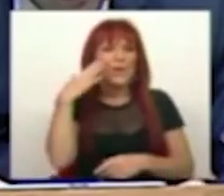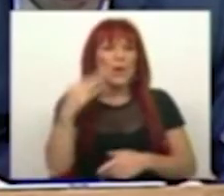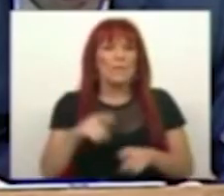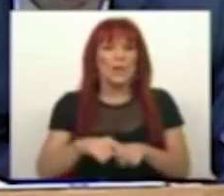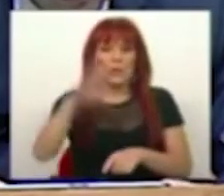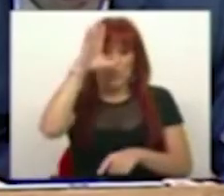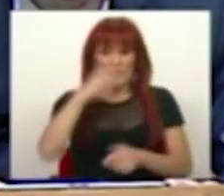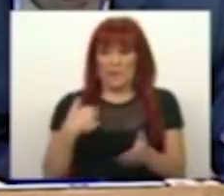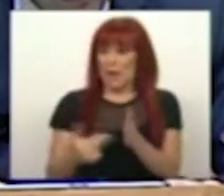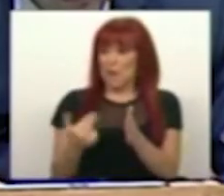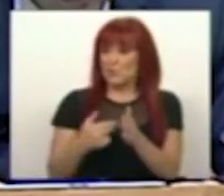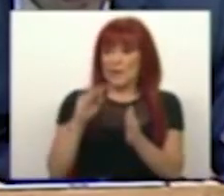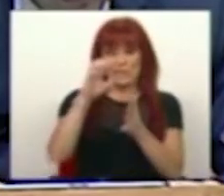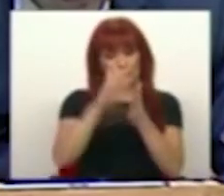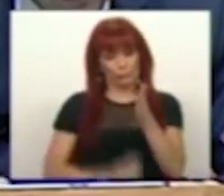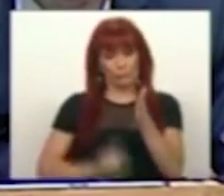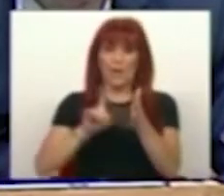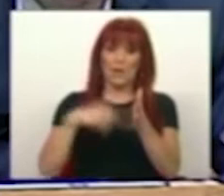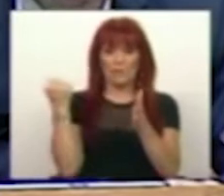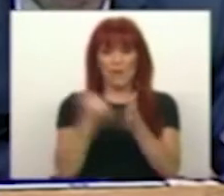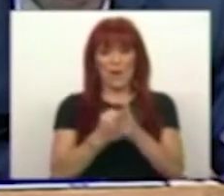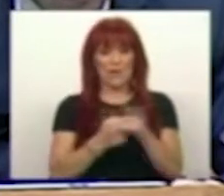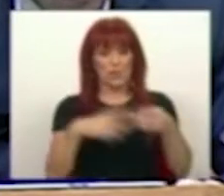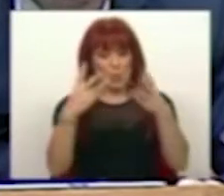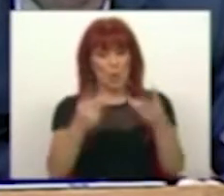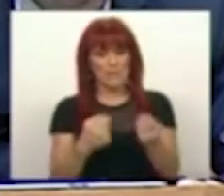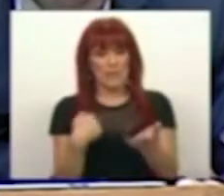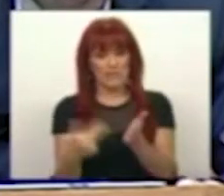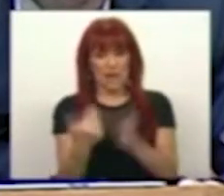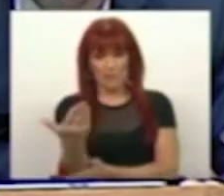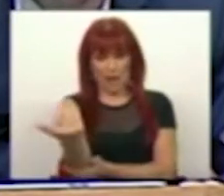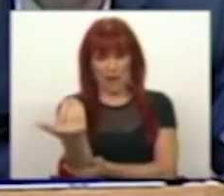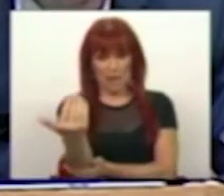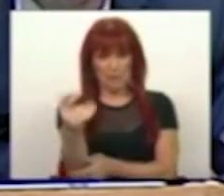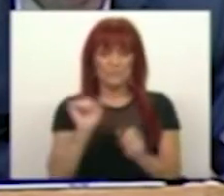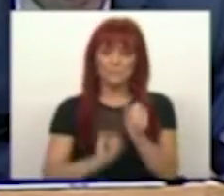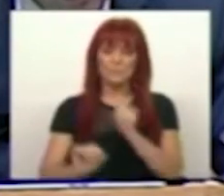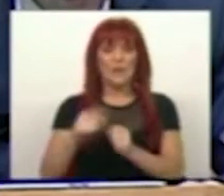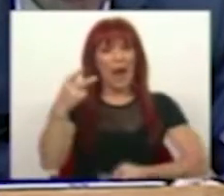Naturalmente, o Governo aguarda a redação final do orçamento.